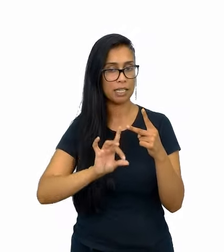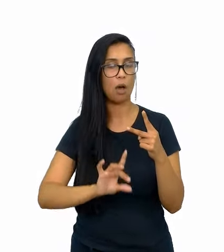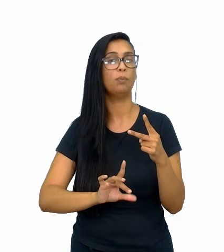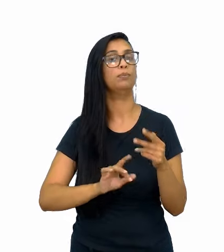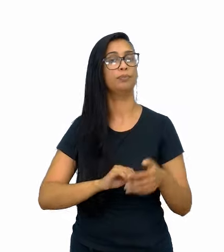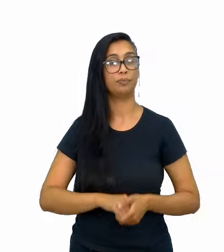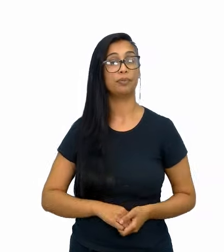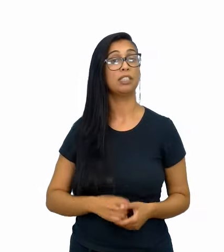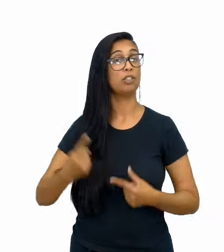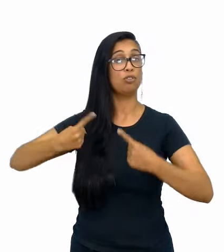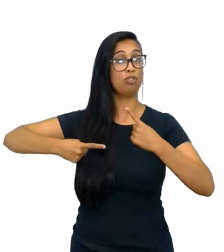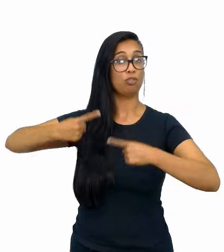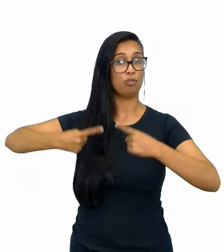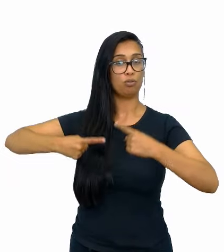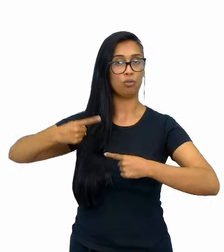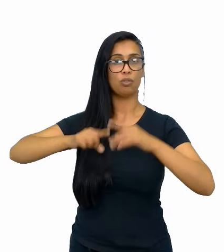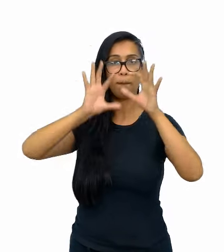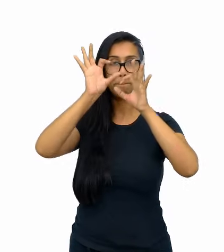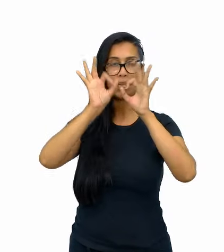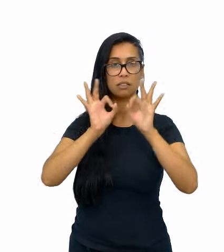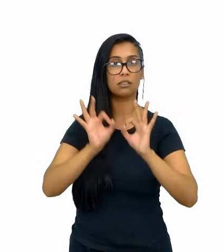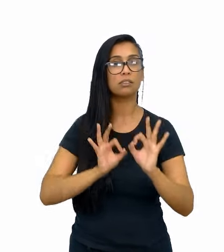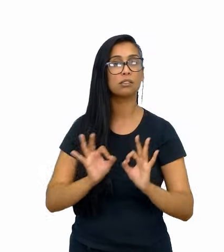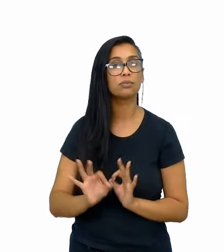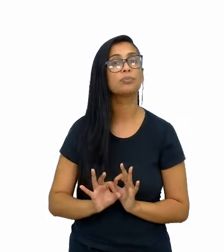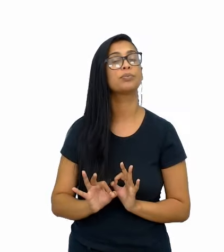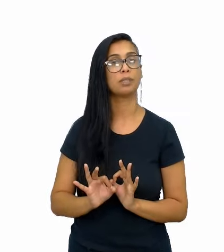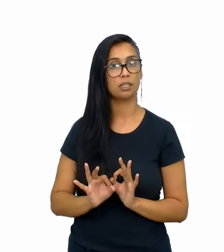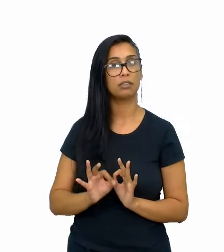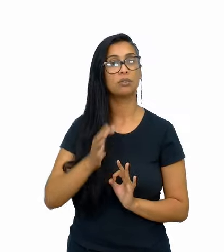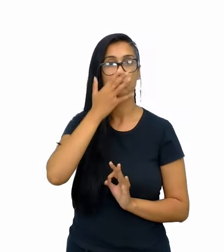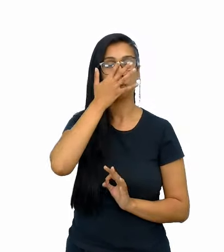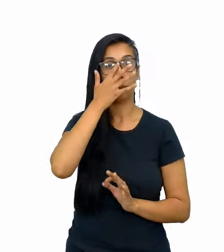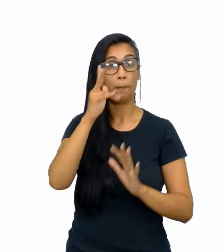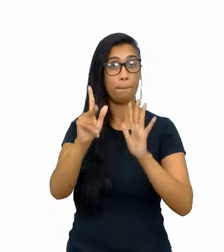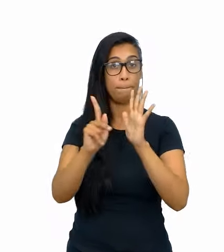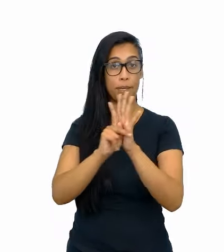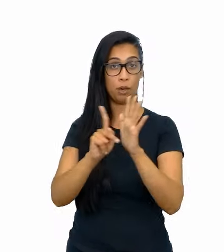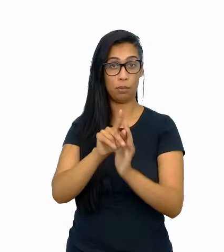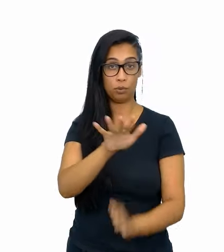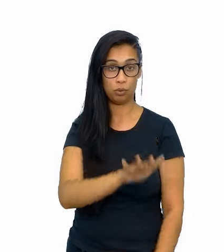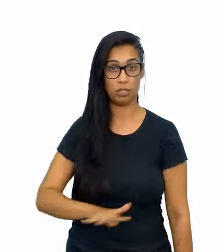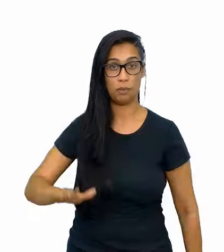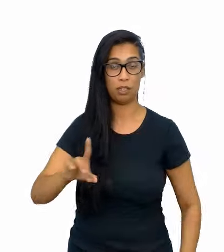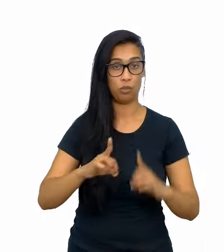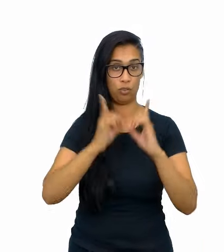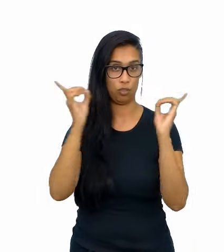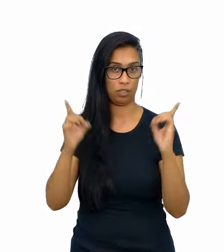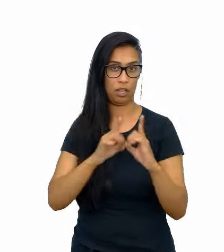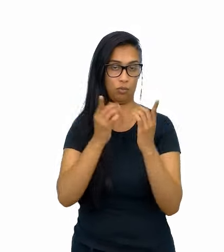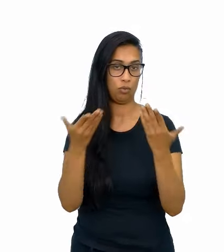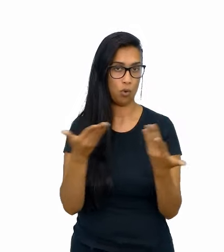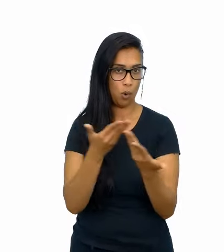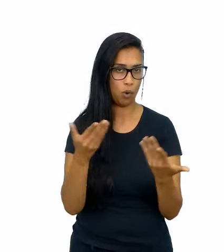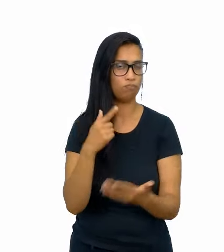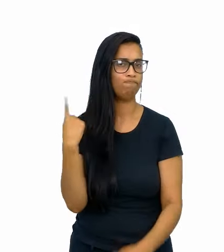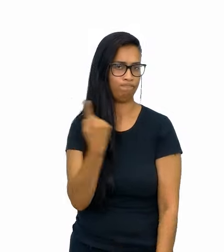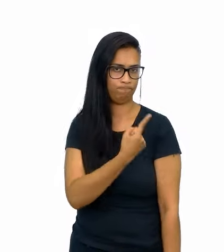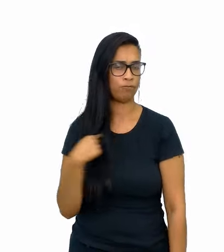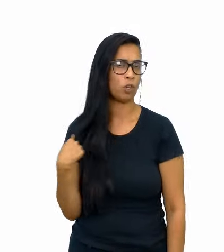para o planejamento do trabalho didático. Então, como nós já tratamos em outros encontros, professores, muito